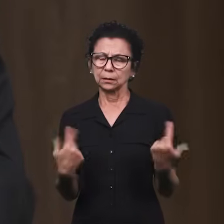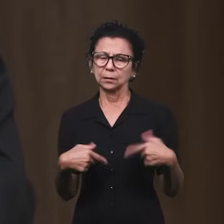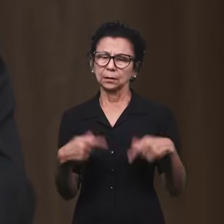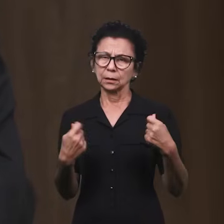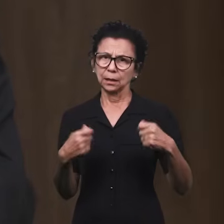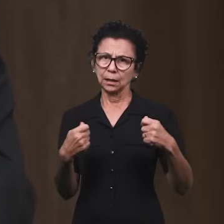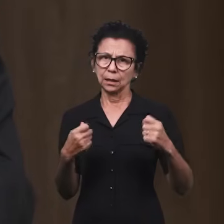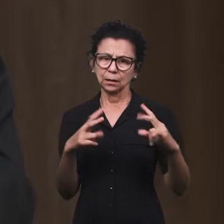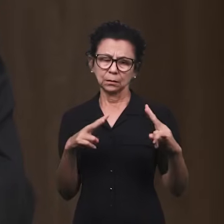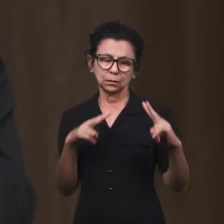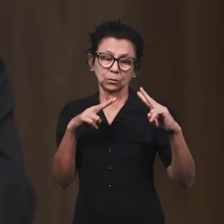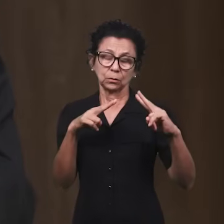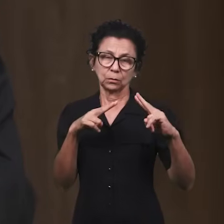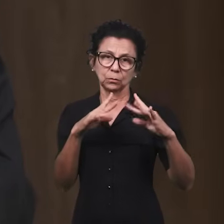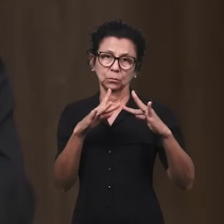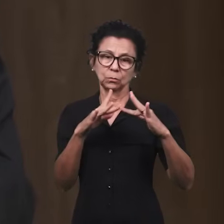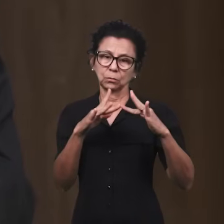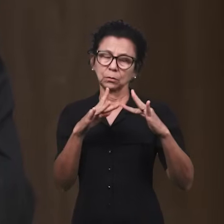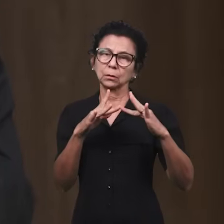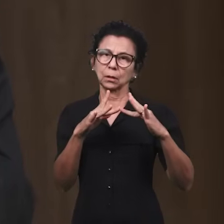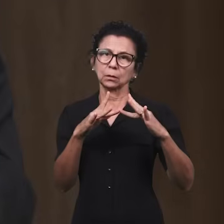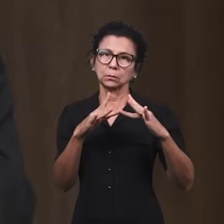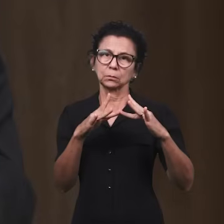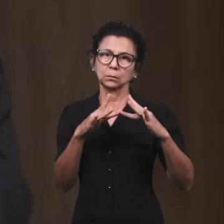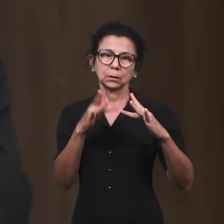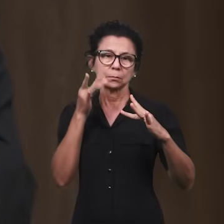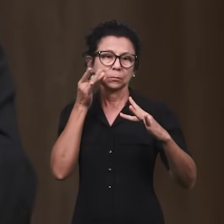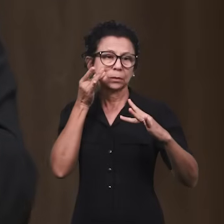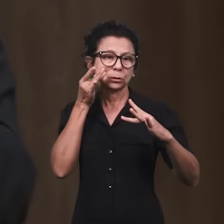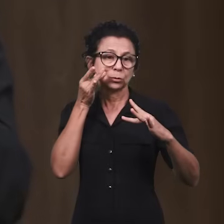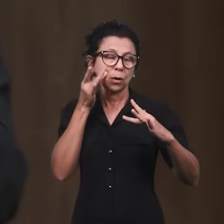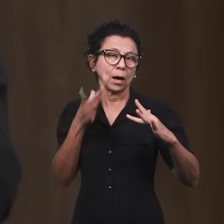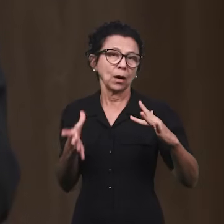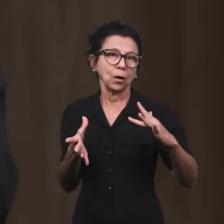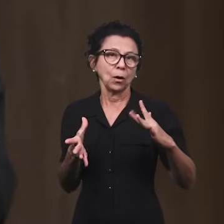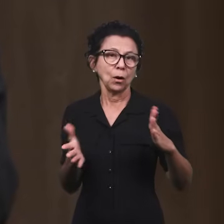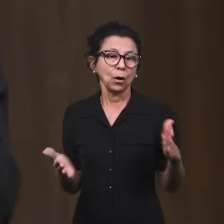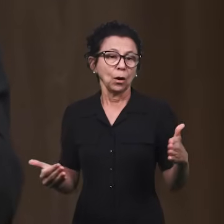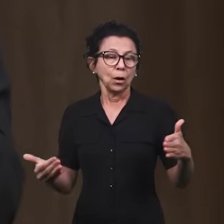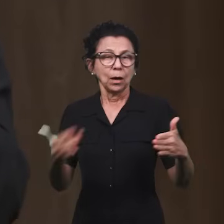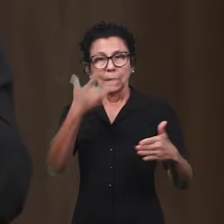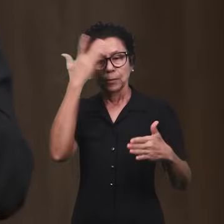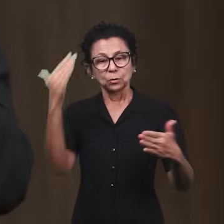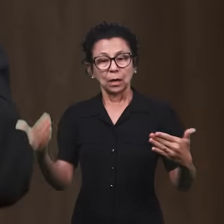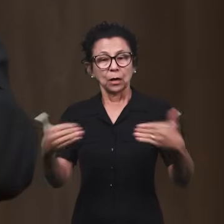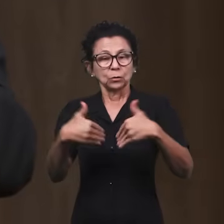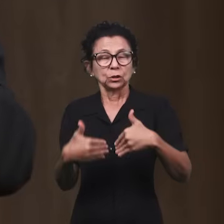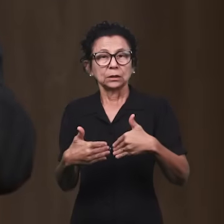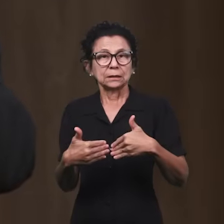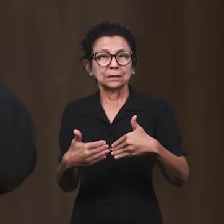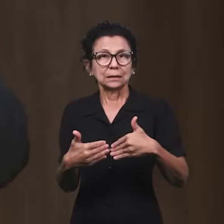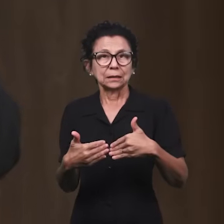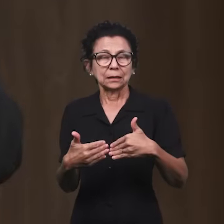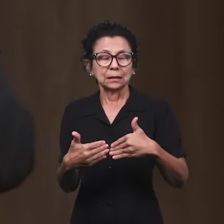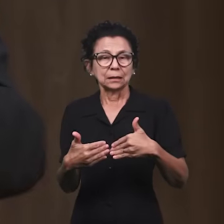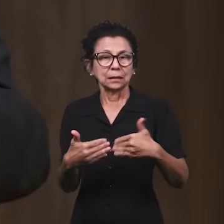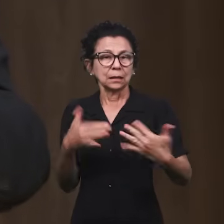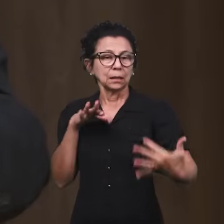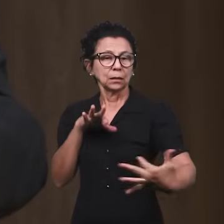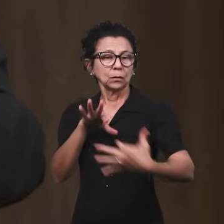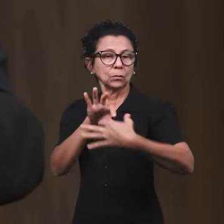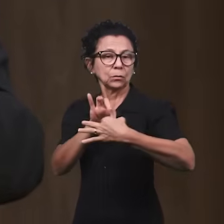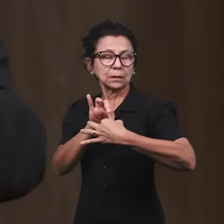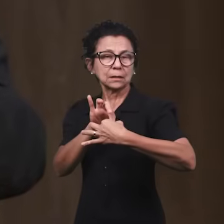desafio qual a grande questão do autismo? Ele não consegue ter conexão com, com